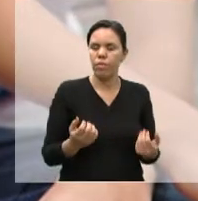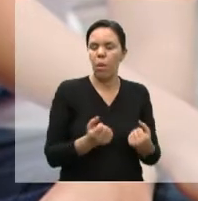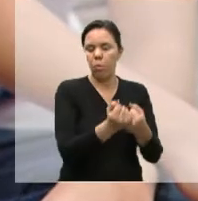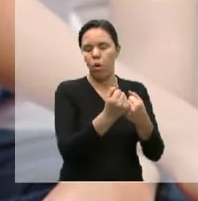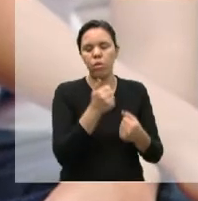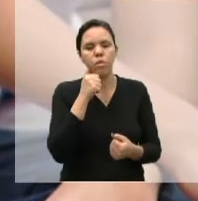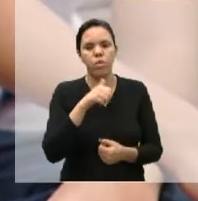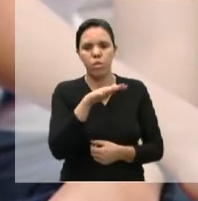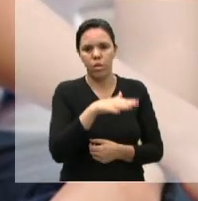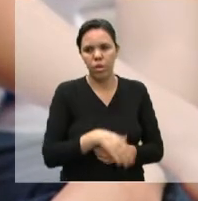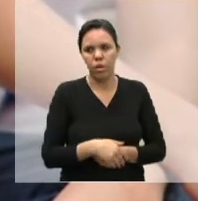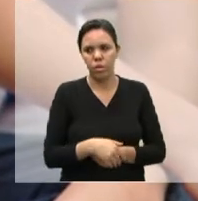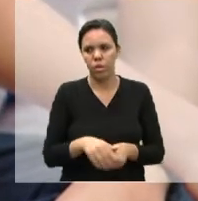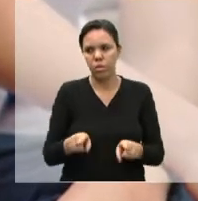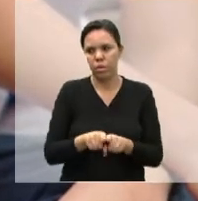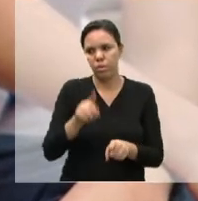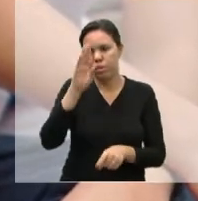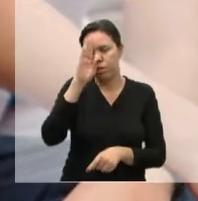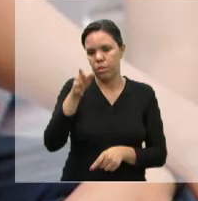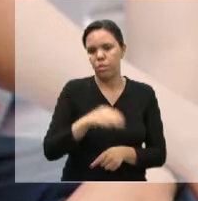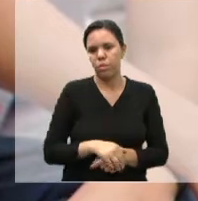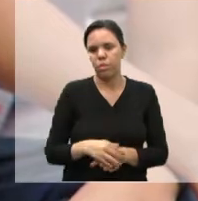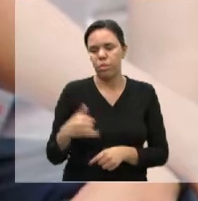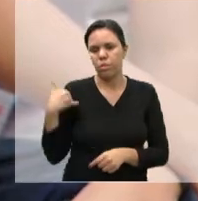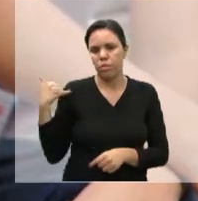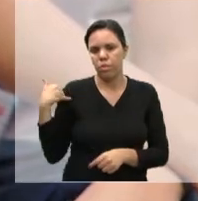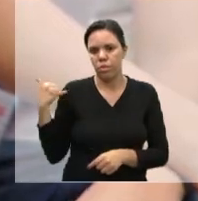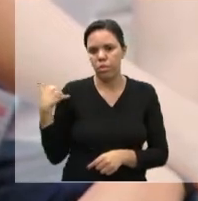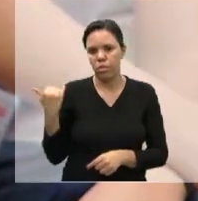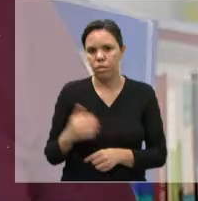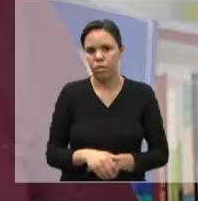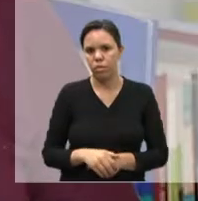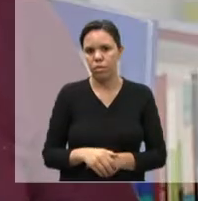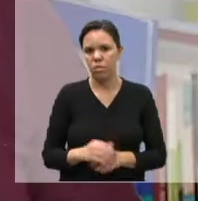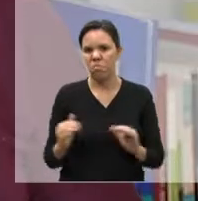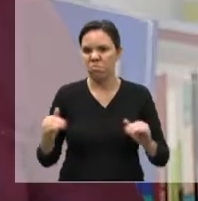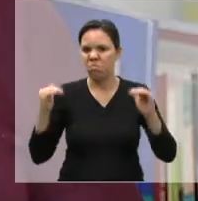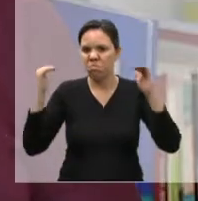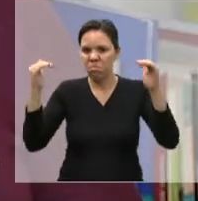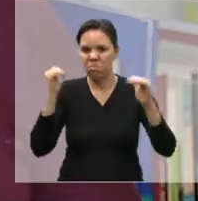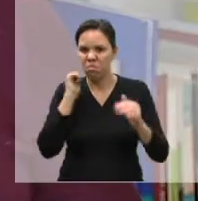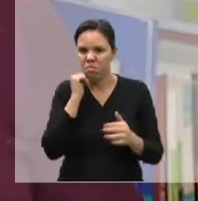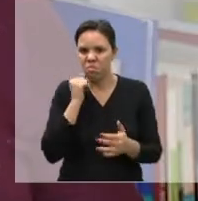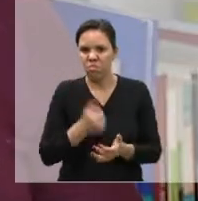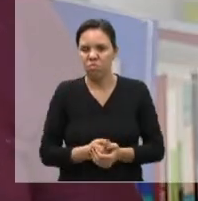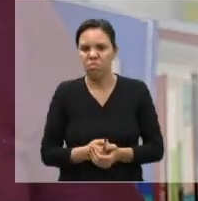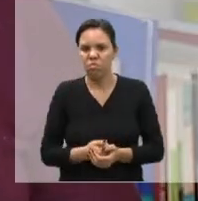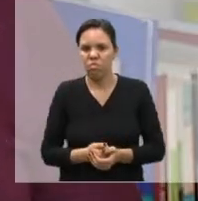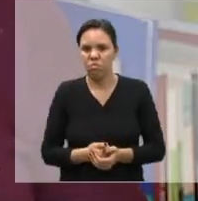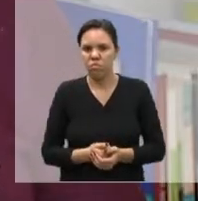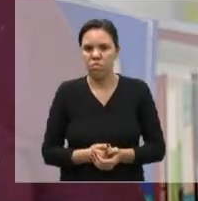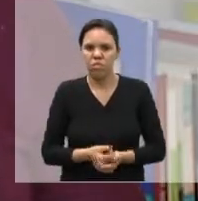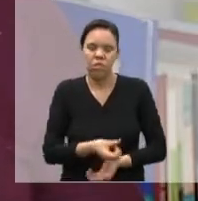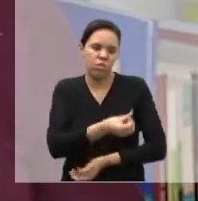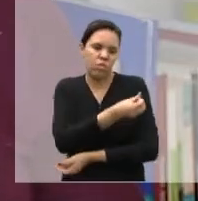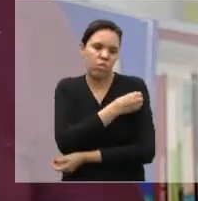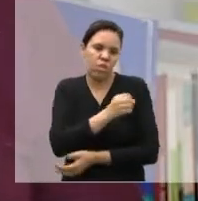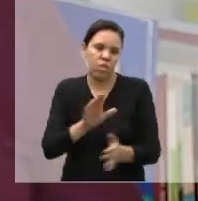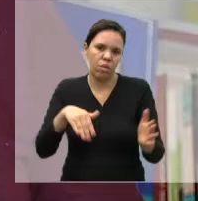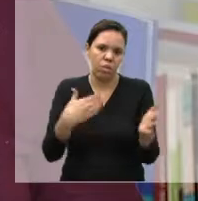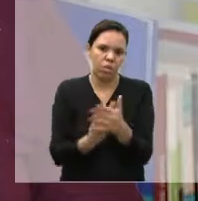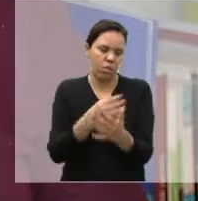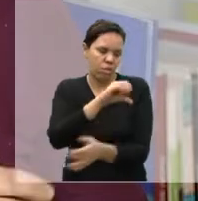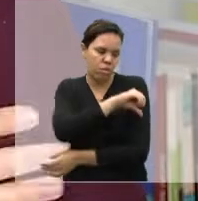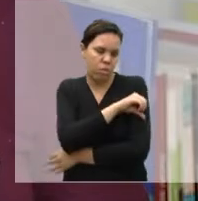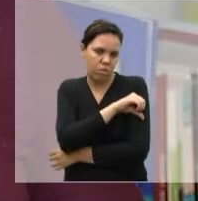etária que é o Meninas Supercientistas, que é do sexto ao 9º ano, que é onde as alunas ainda têm